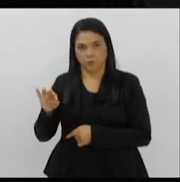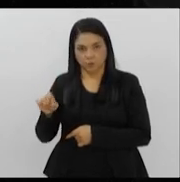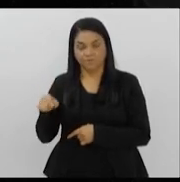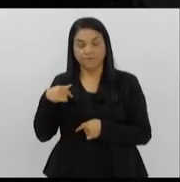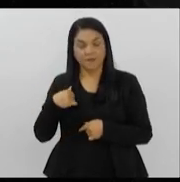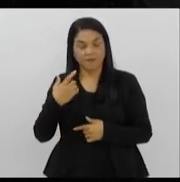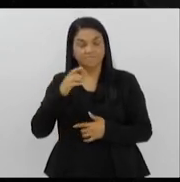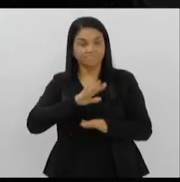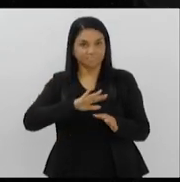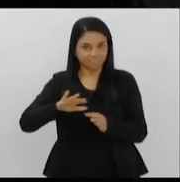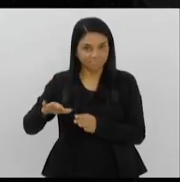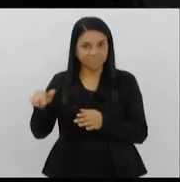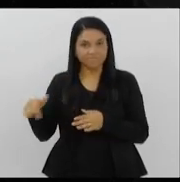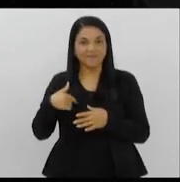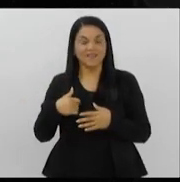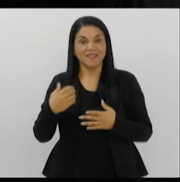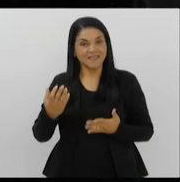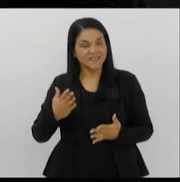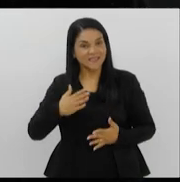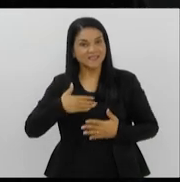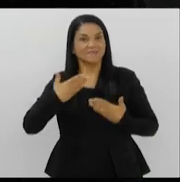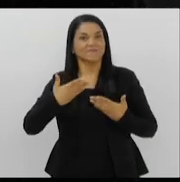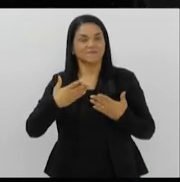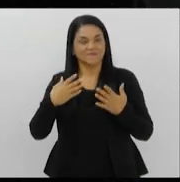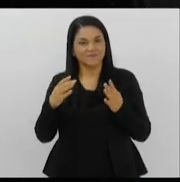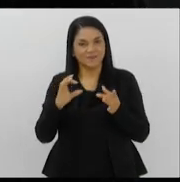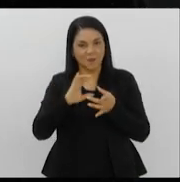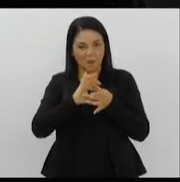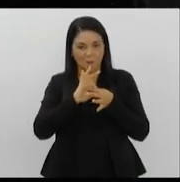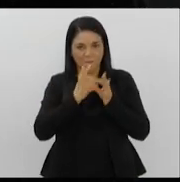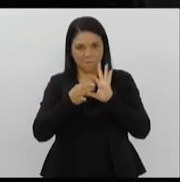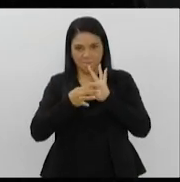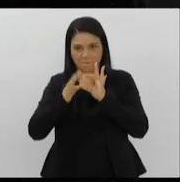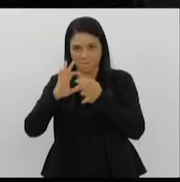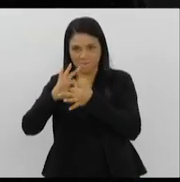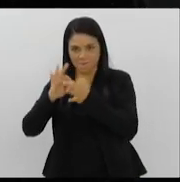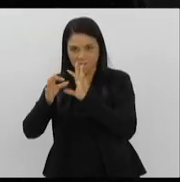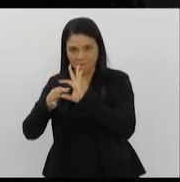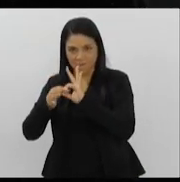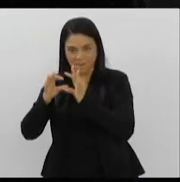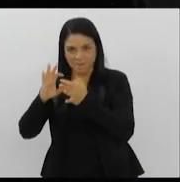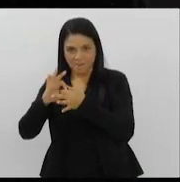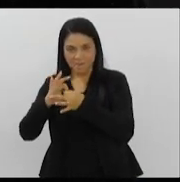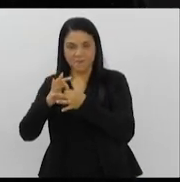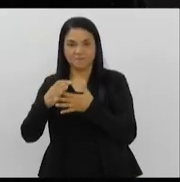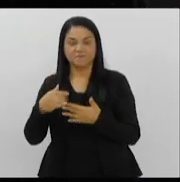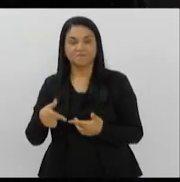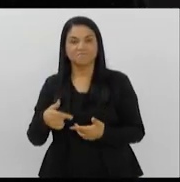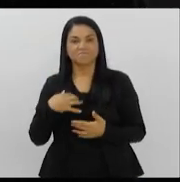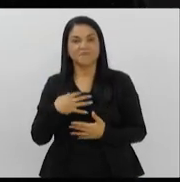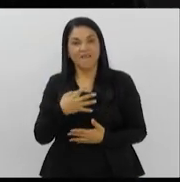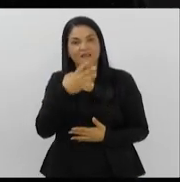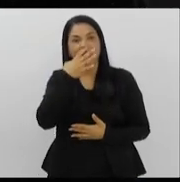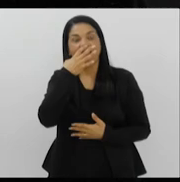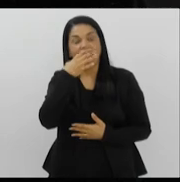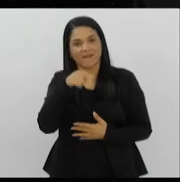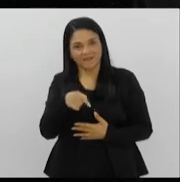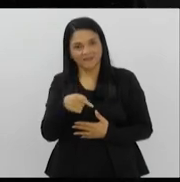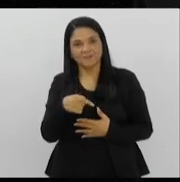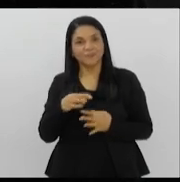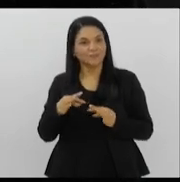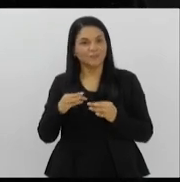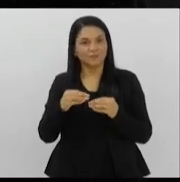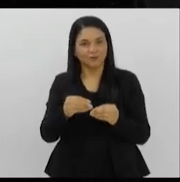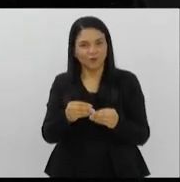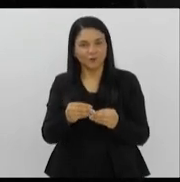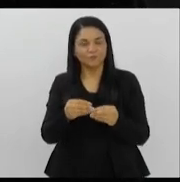Olimpíadas, porque nos mobiliza intensamente, né, porque estamos todos